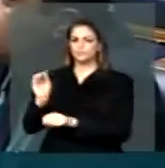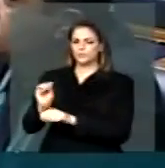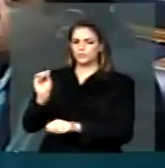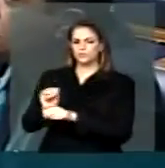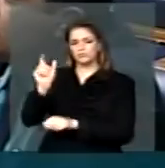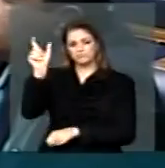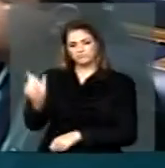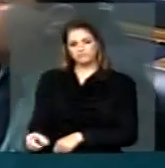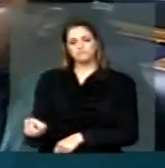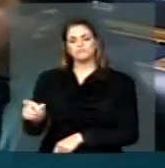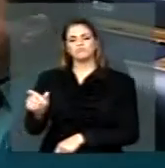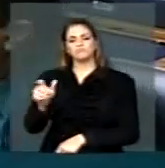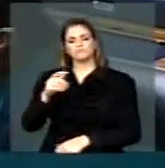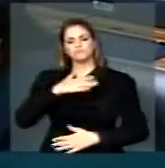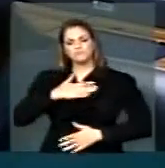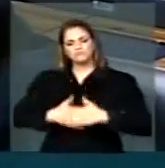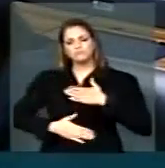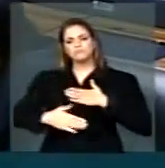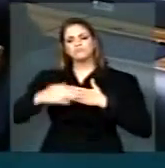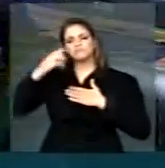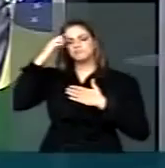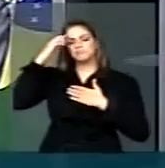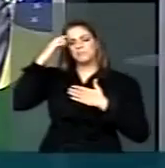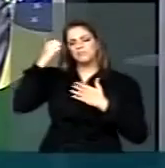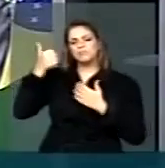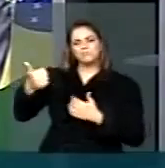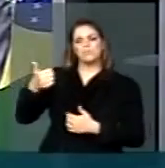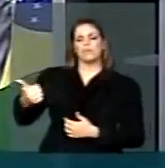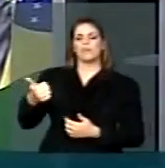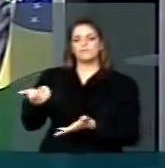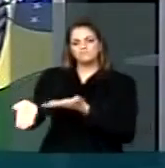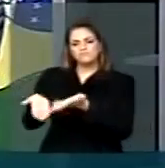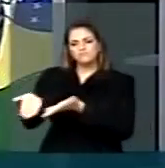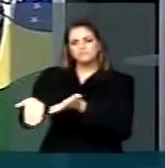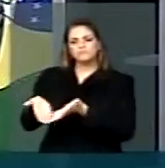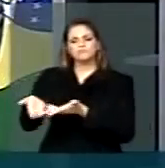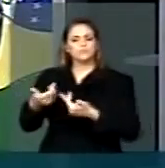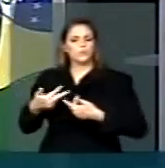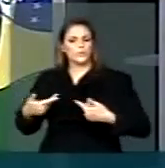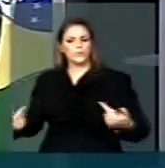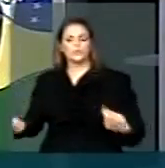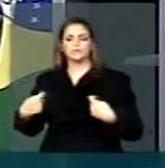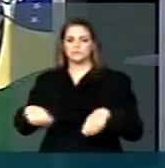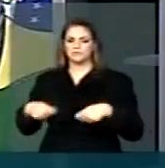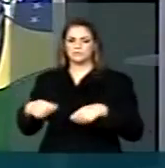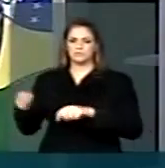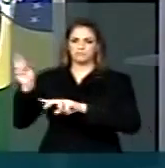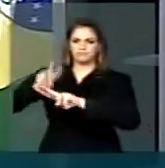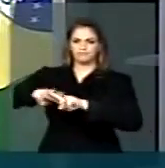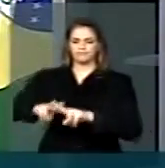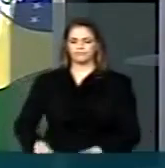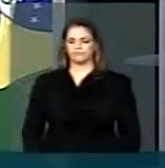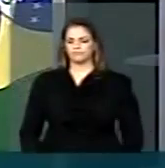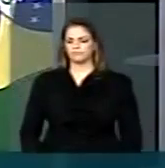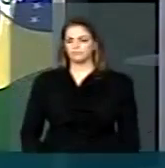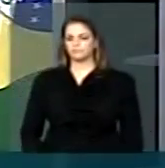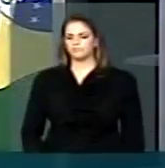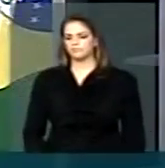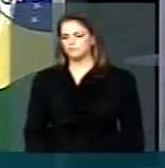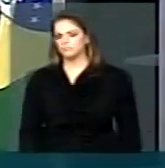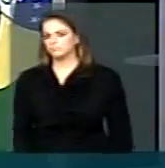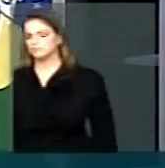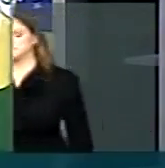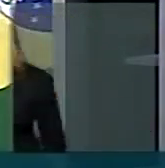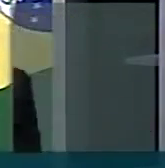integridade física e mental dos internos e adotar as medidas adequadas de contenção e segurança. Possibilidade